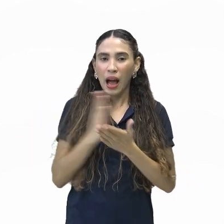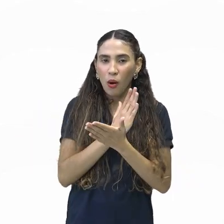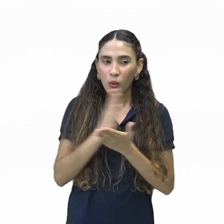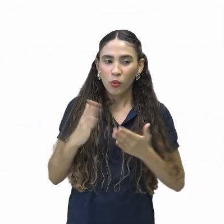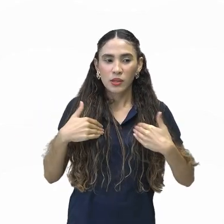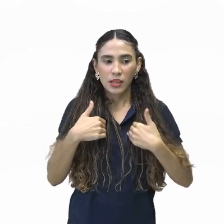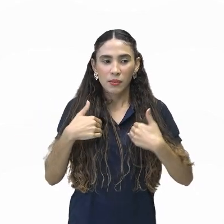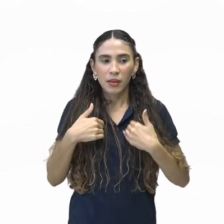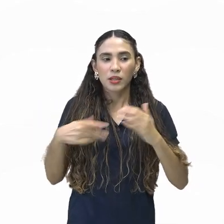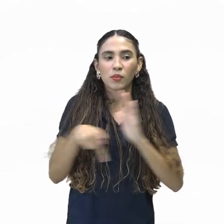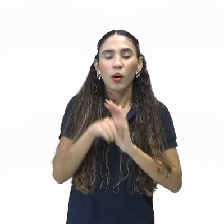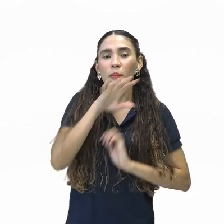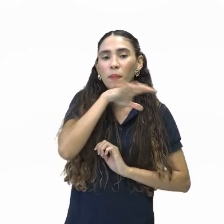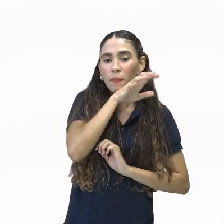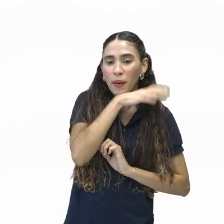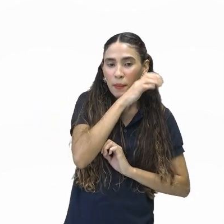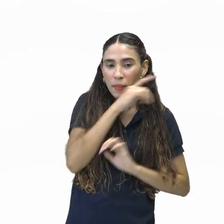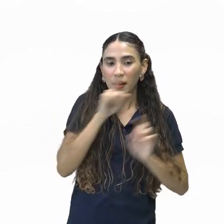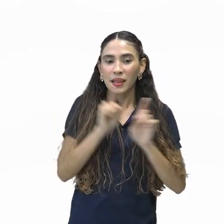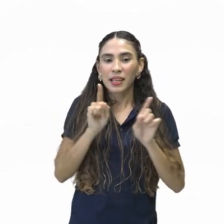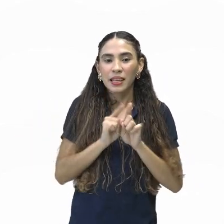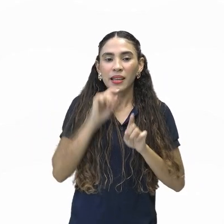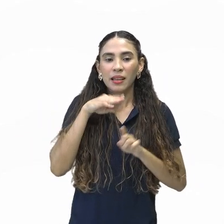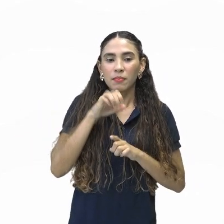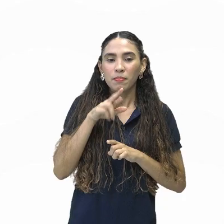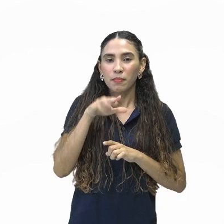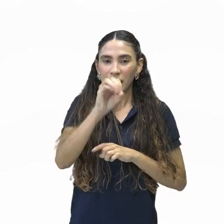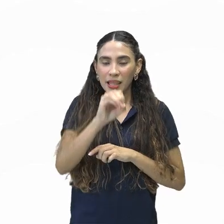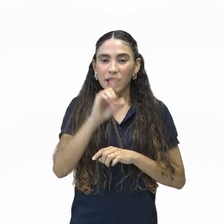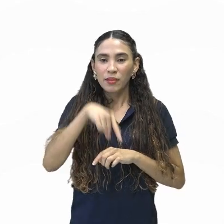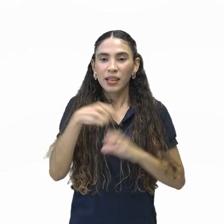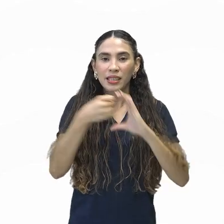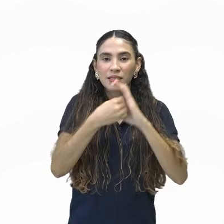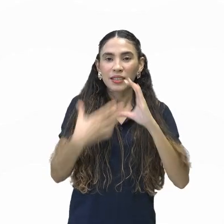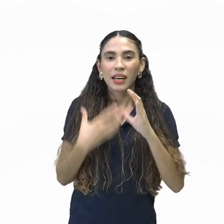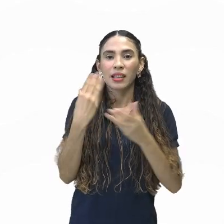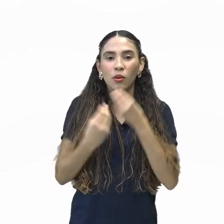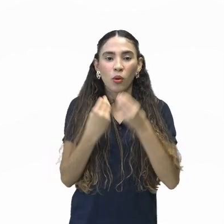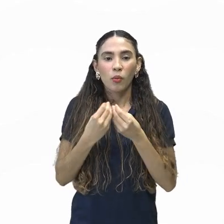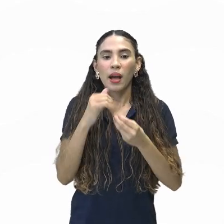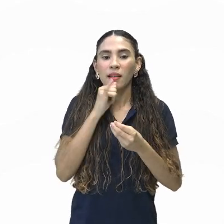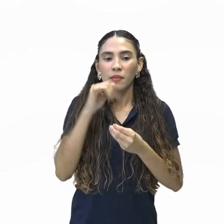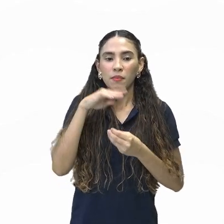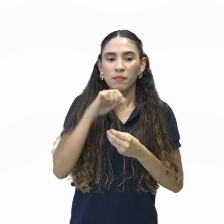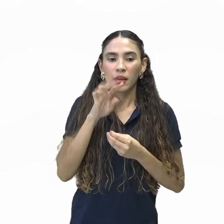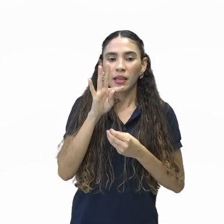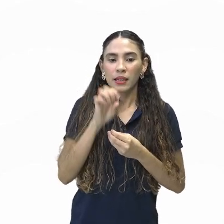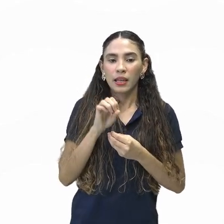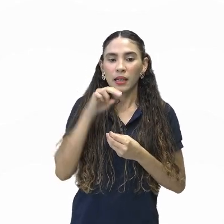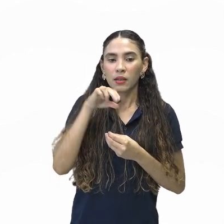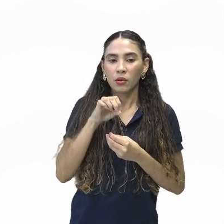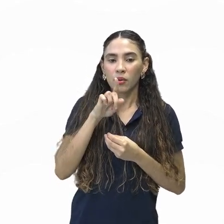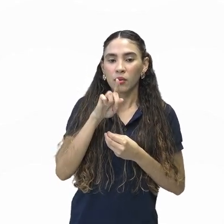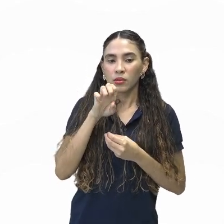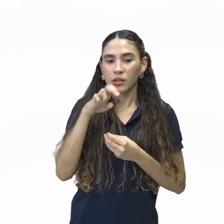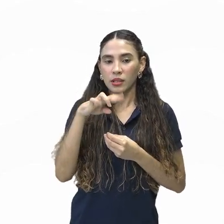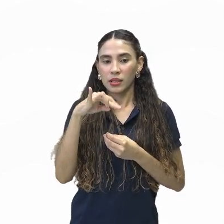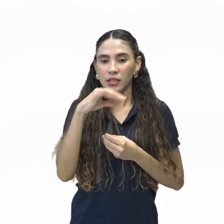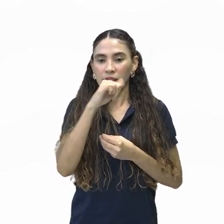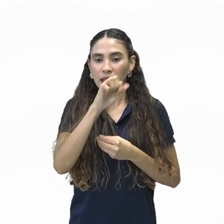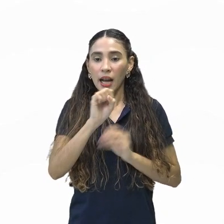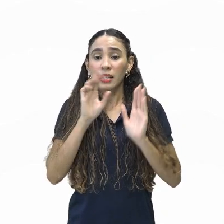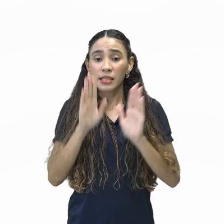animais que produzem metano, por exemplo, né? Elas são classificadas como metanogênicas. Então,